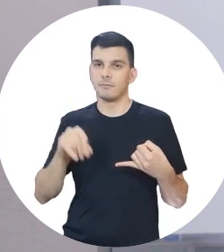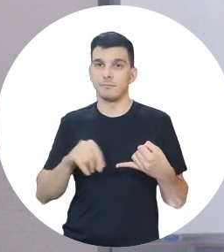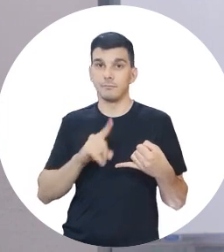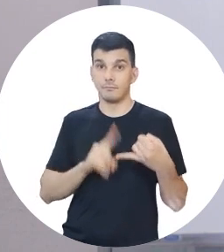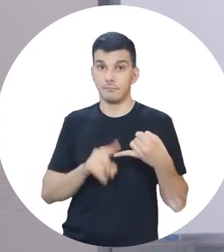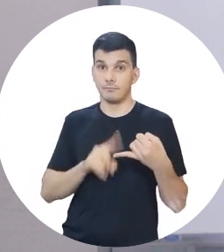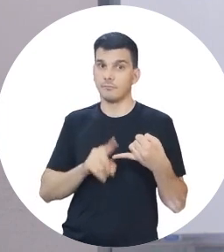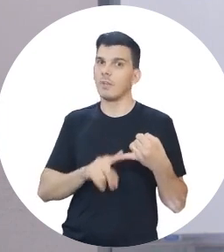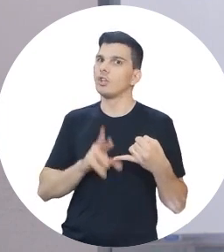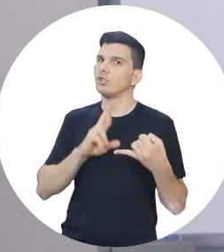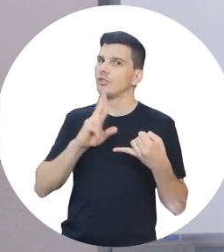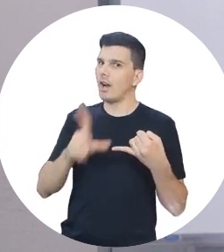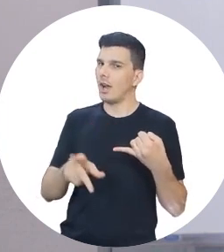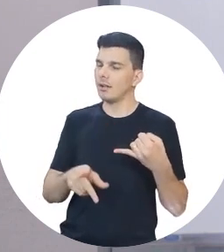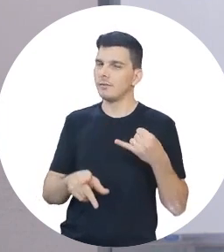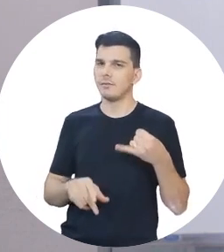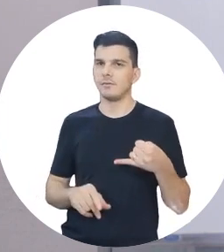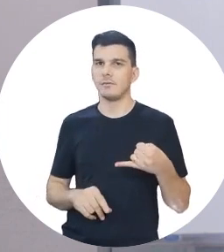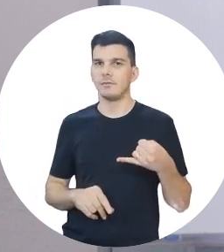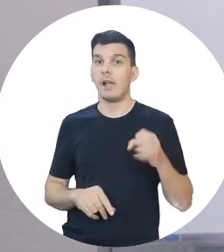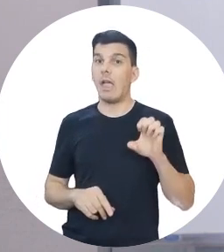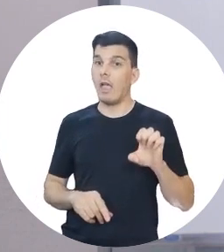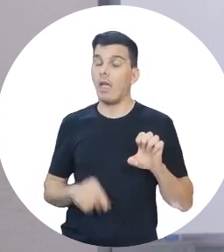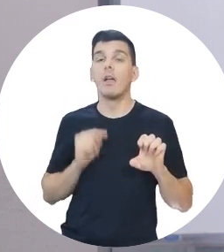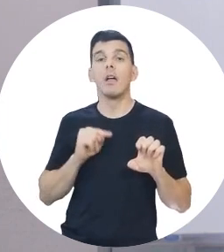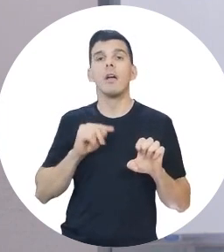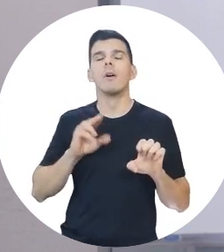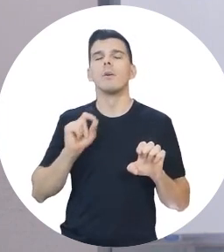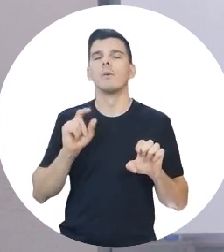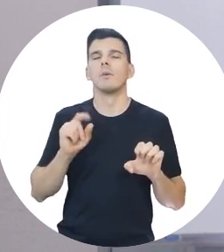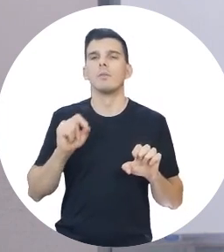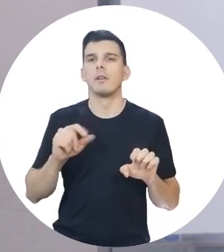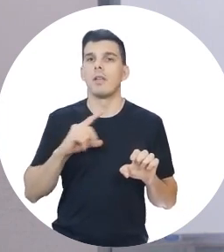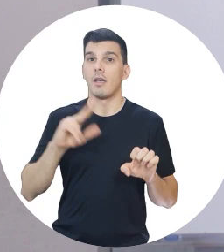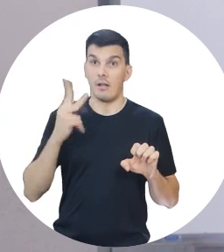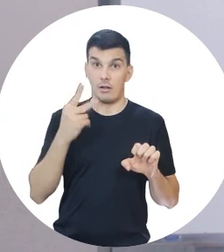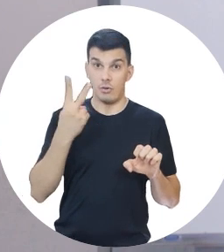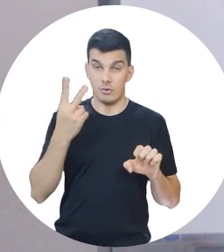um outro ácido. Aqui não. Aqui eu tenho